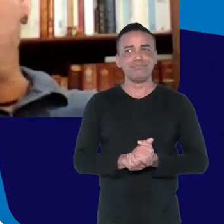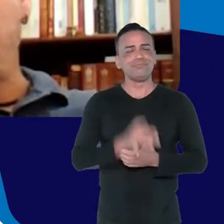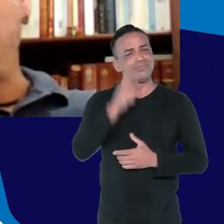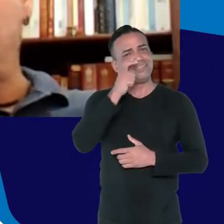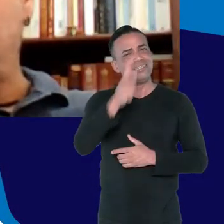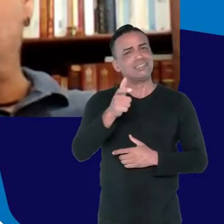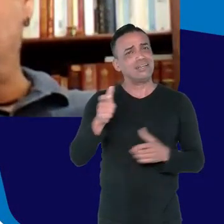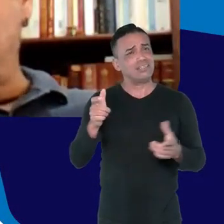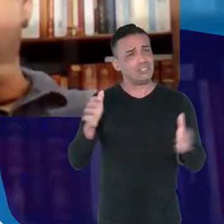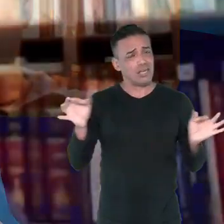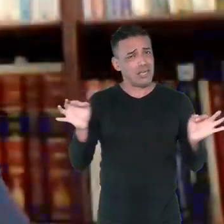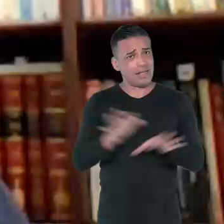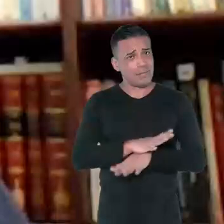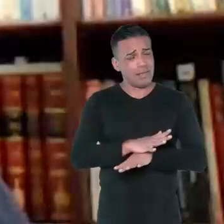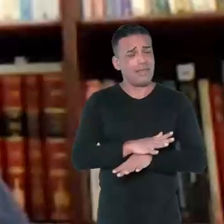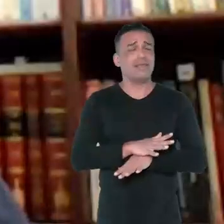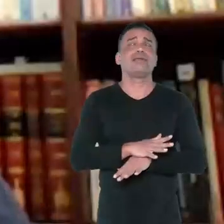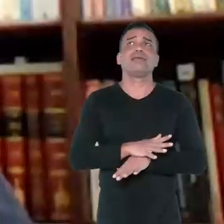a